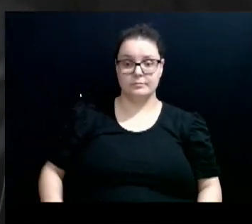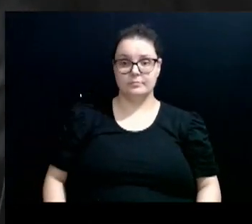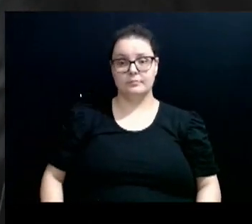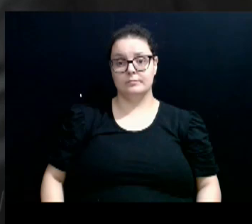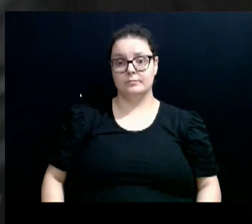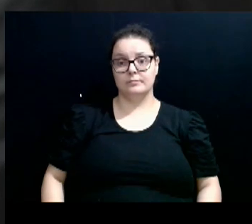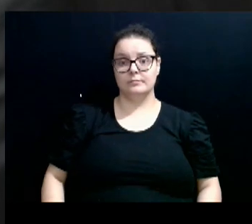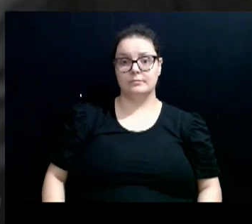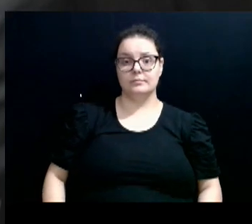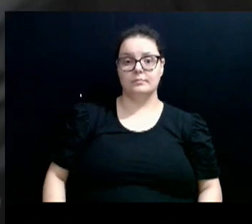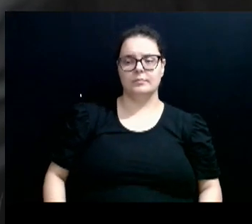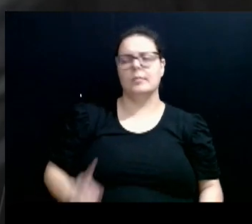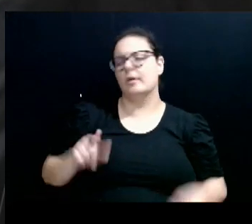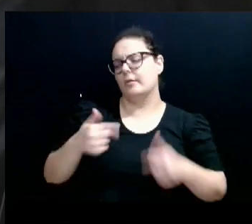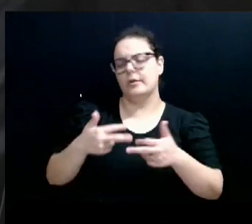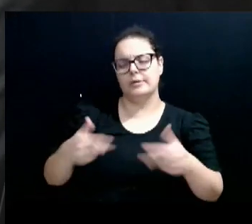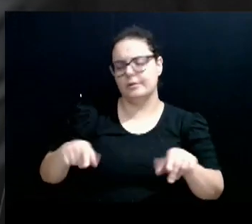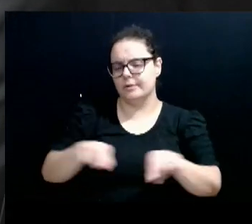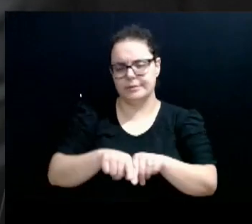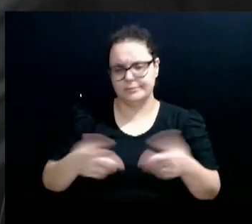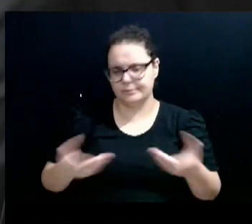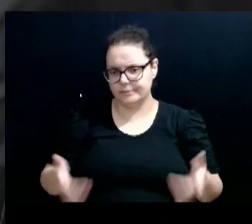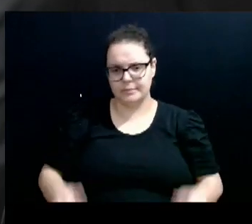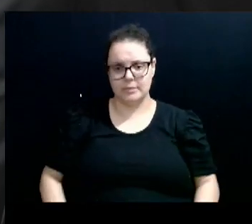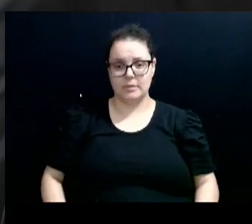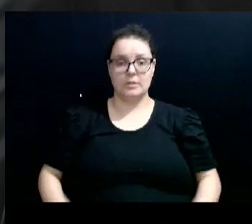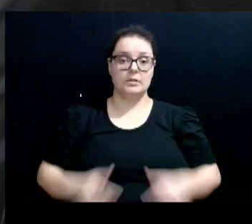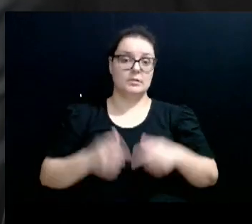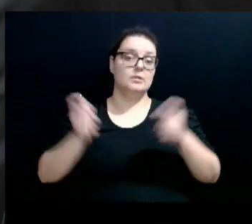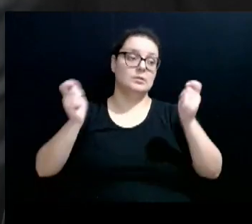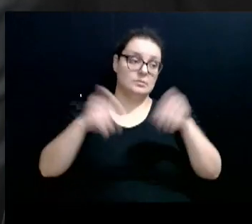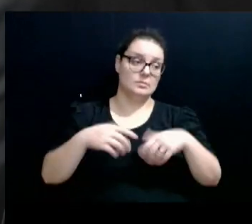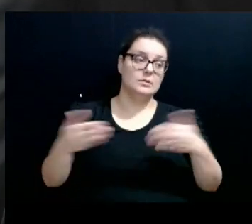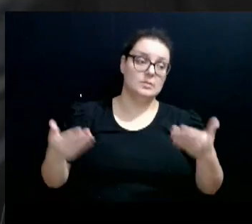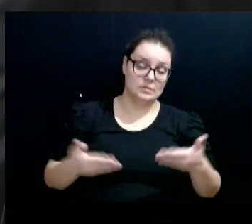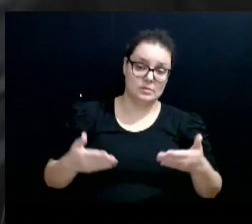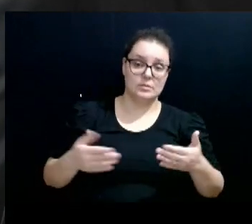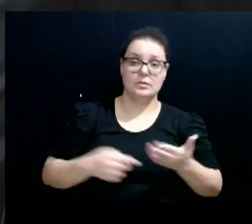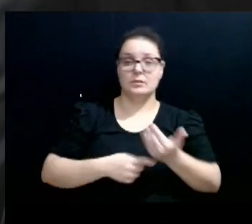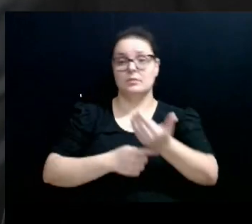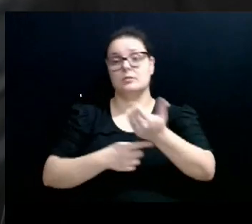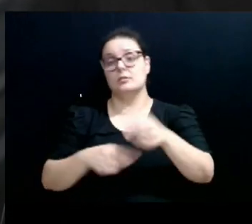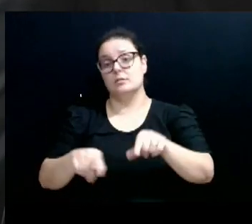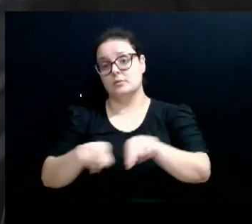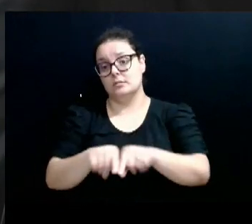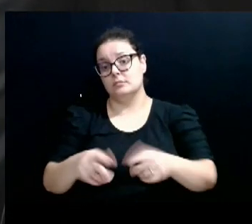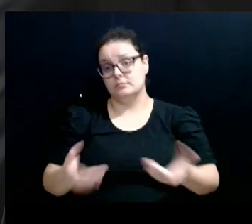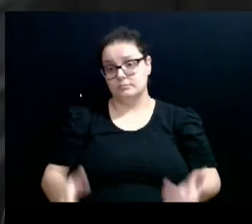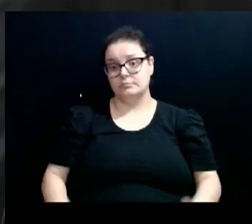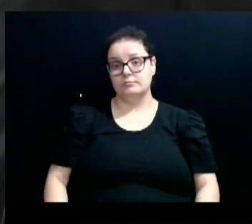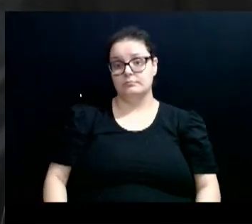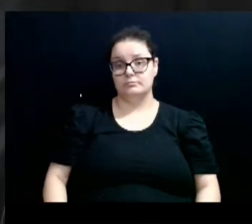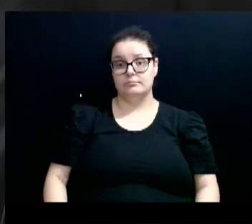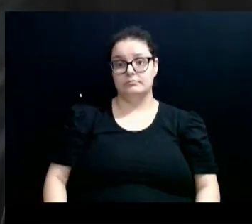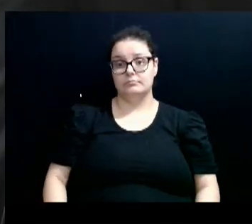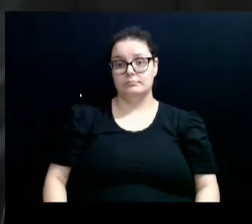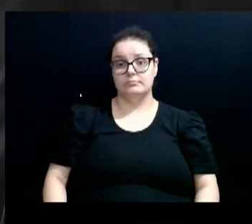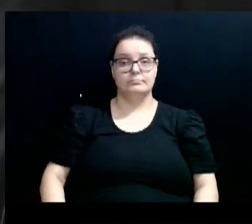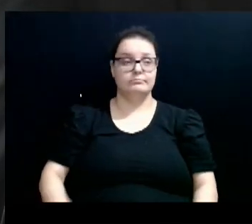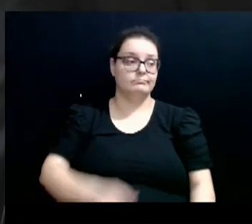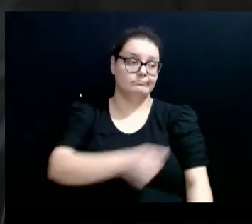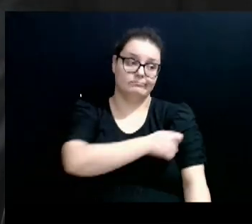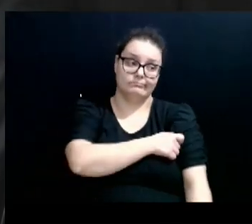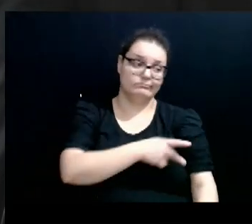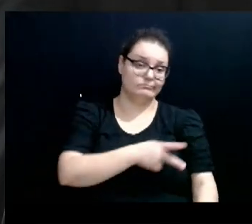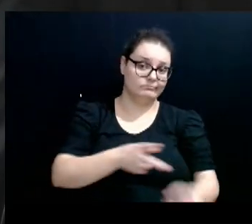as grandes capacidades hoje de tecnologias também, o aluno percebeu também que muitos professores já também